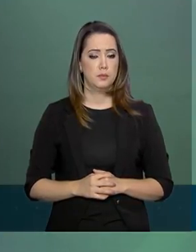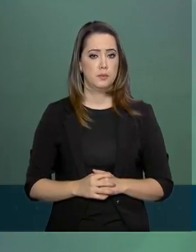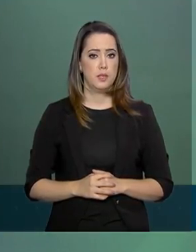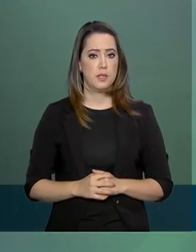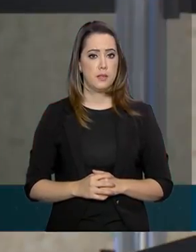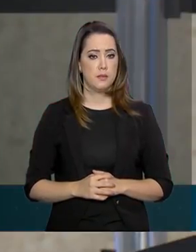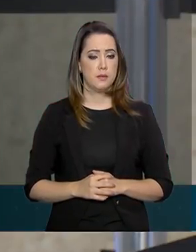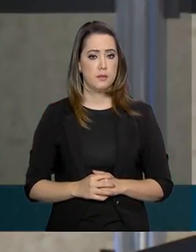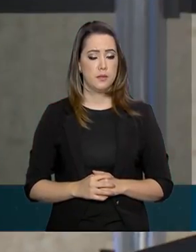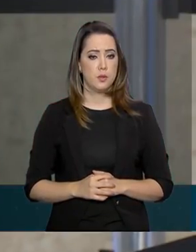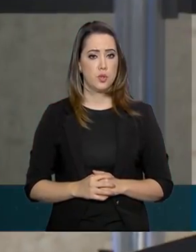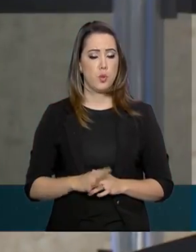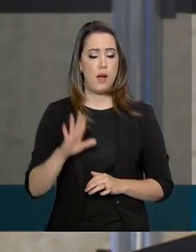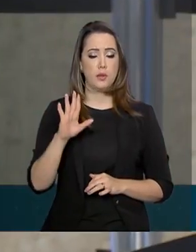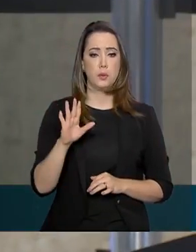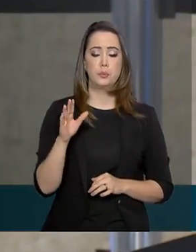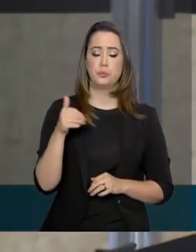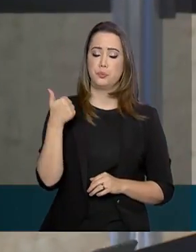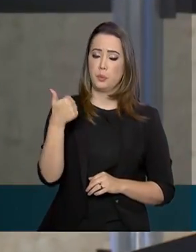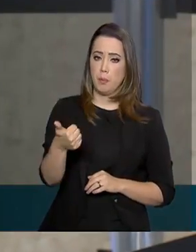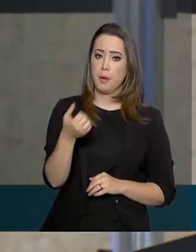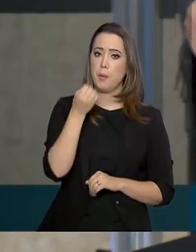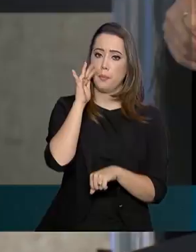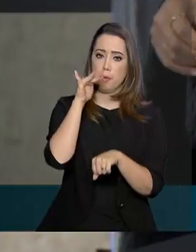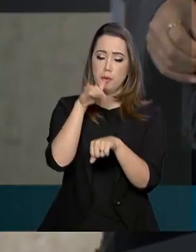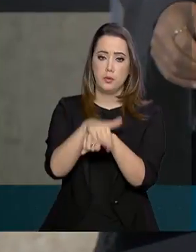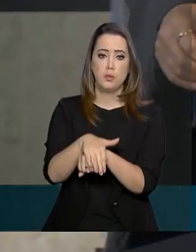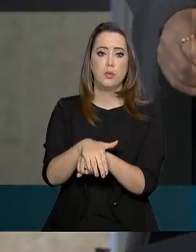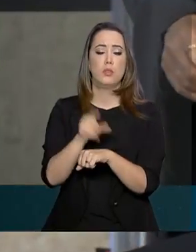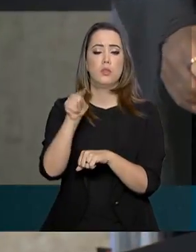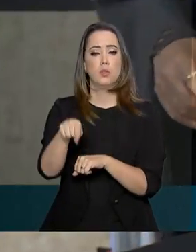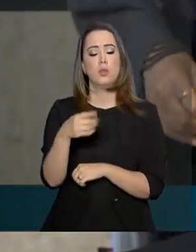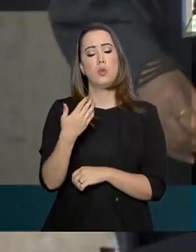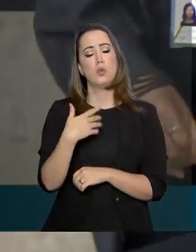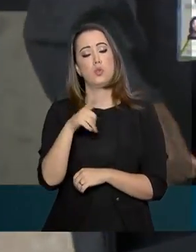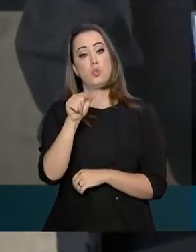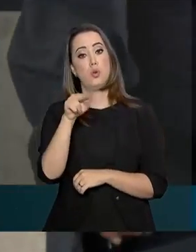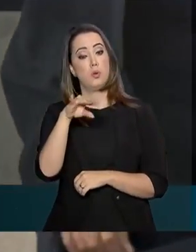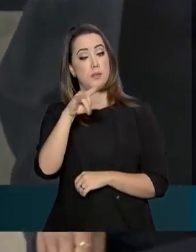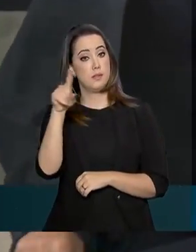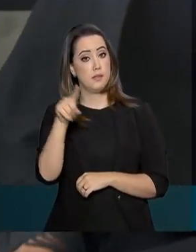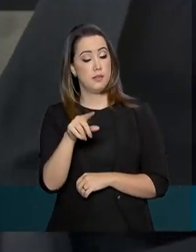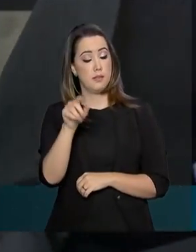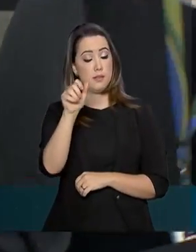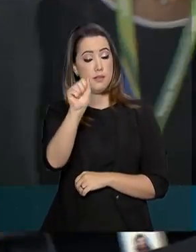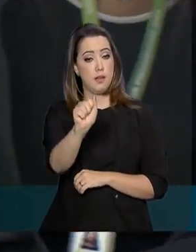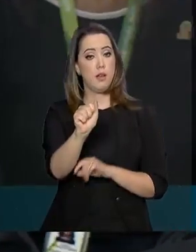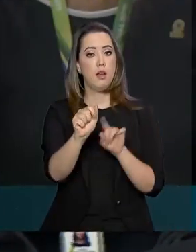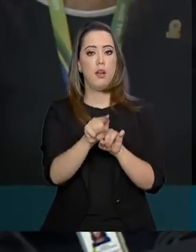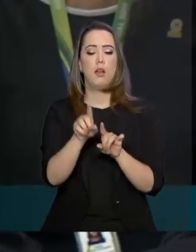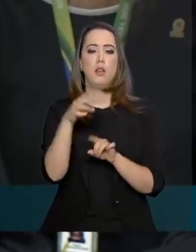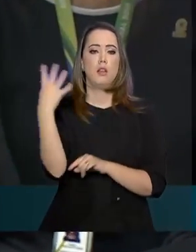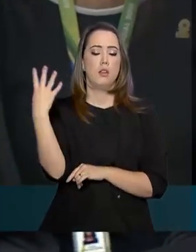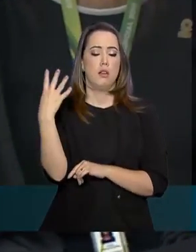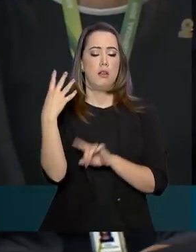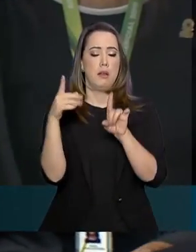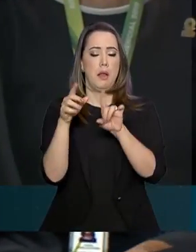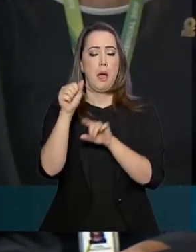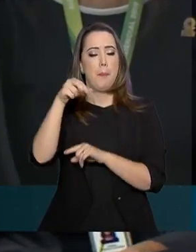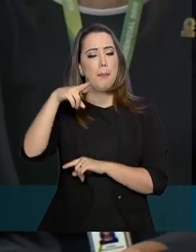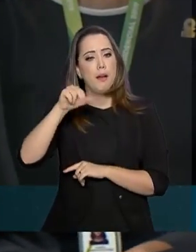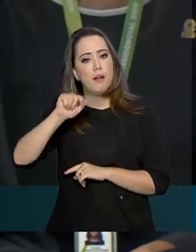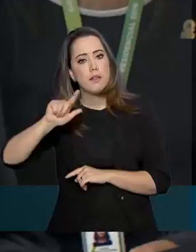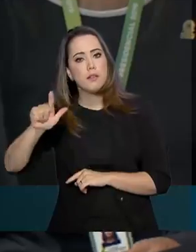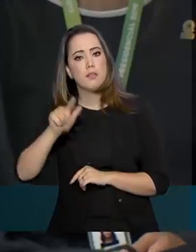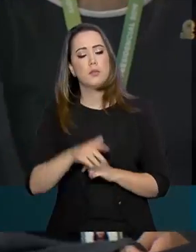tudo bem porta-voz da noite o senador ao do homem nos chama tudo bem tudo certo é eu tenho algumas perguntas